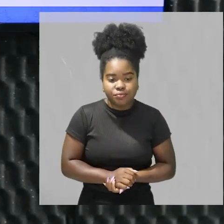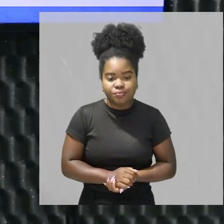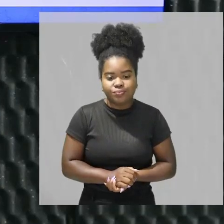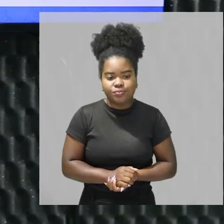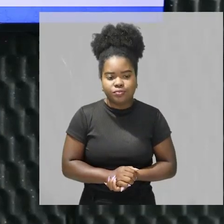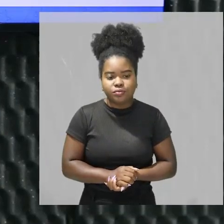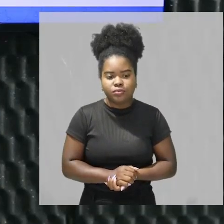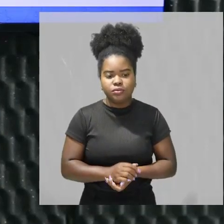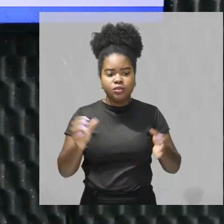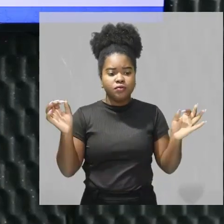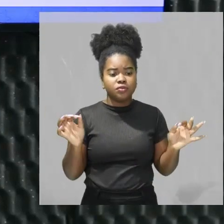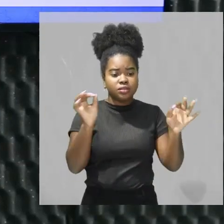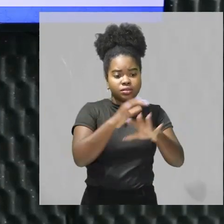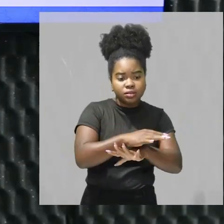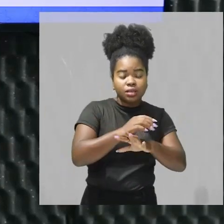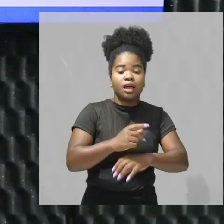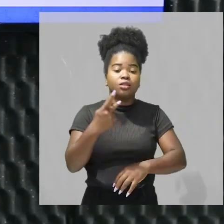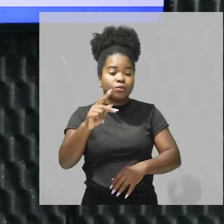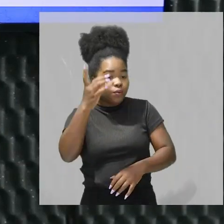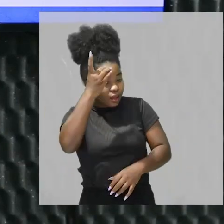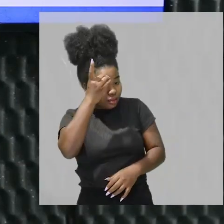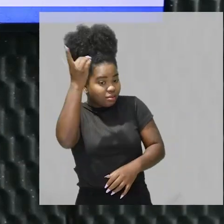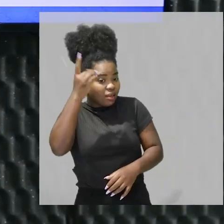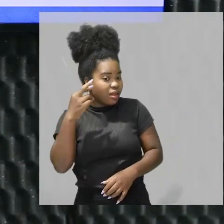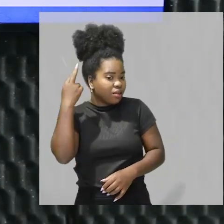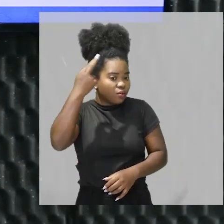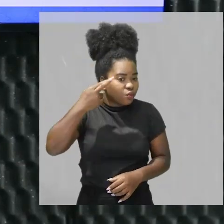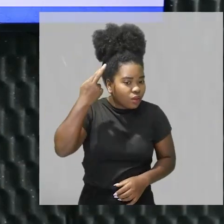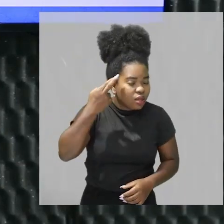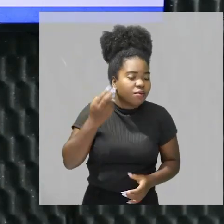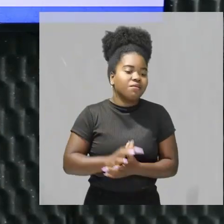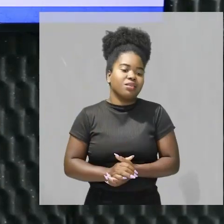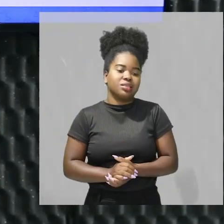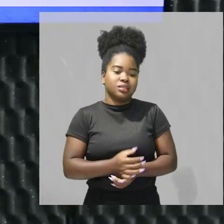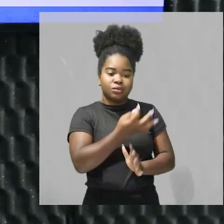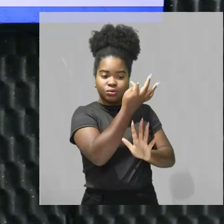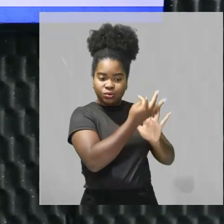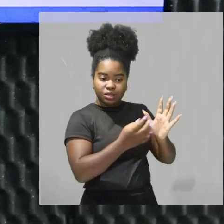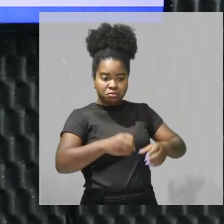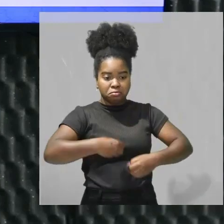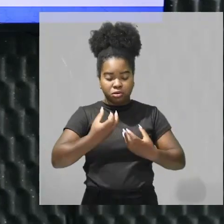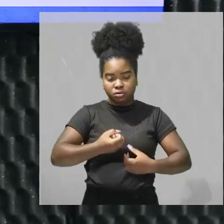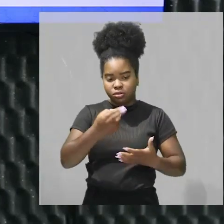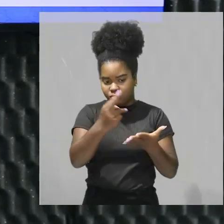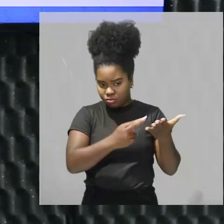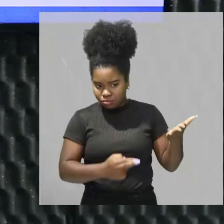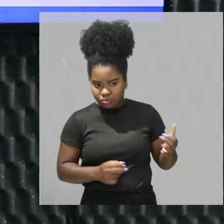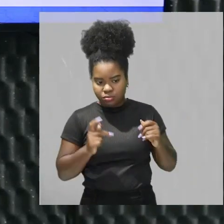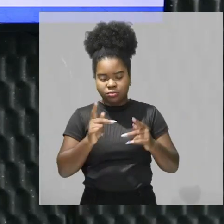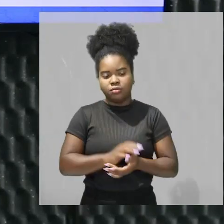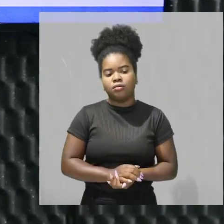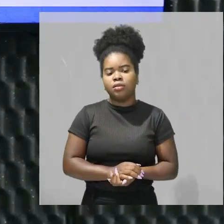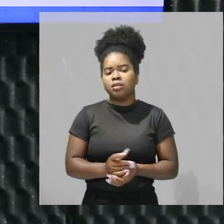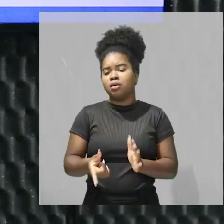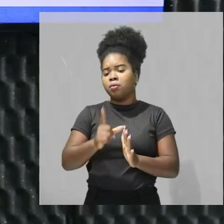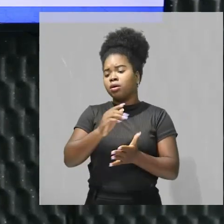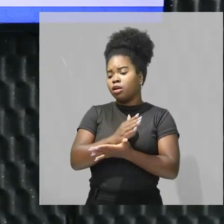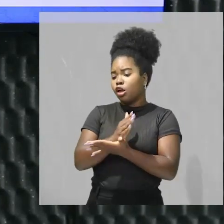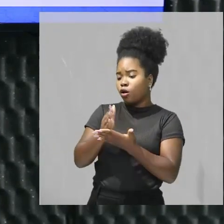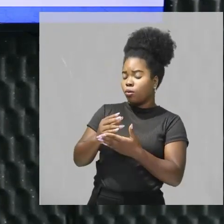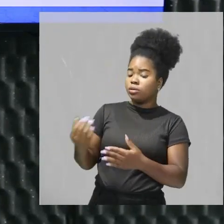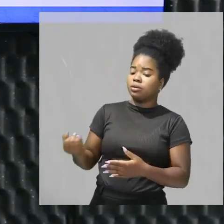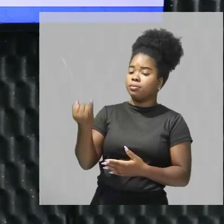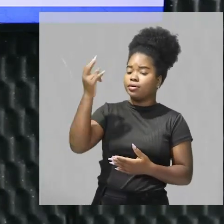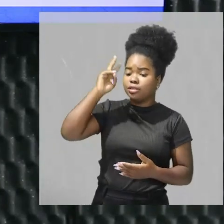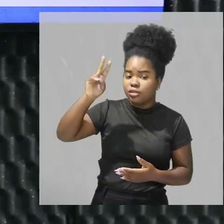vai concluir a sua ideia, né? Então, nada de acrescentar novas informações. Então, antes de começar a redação, é interessante que